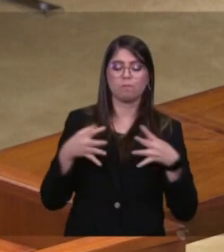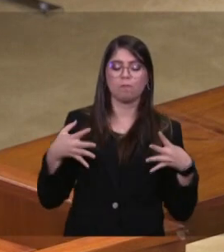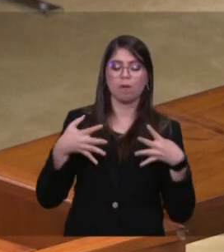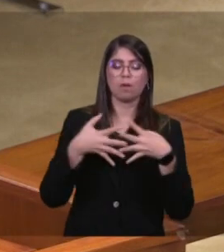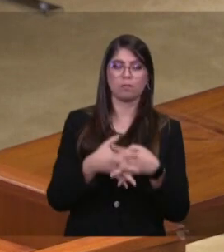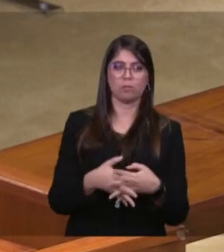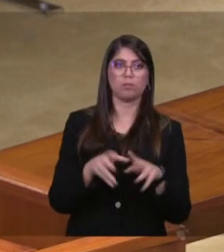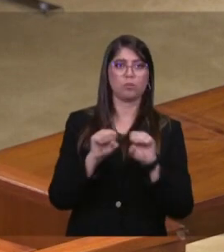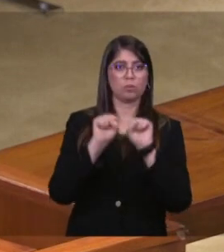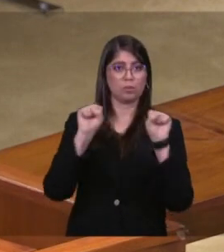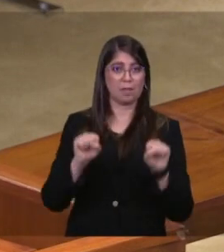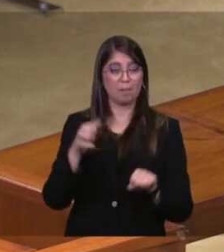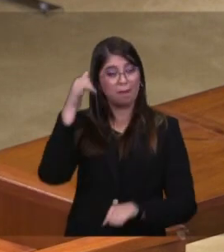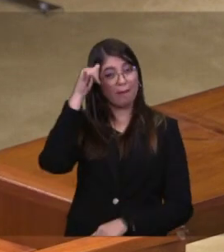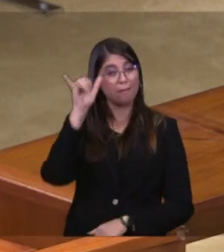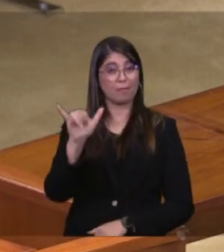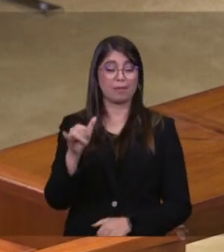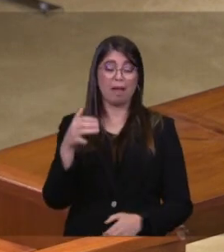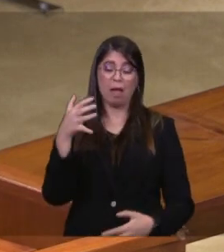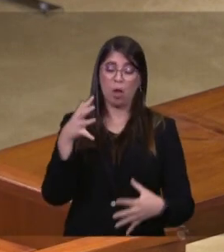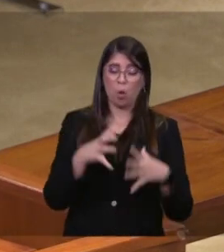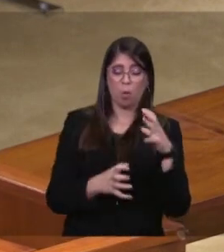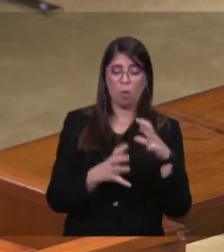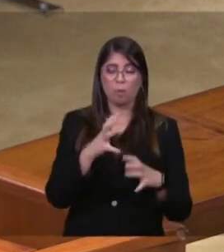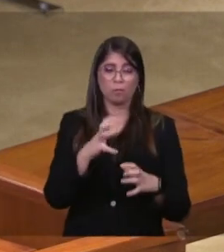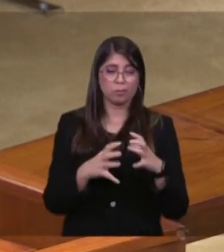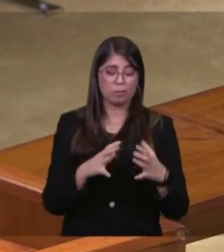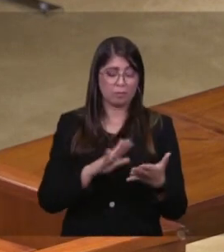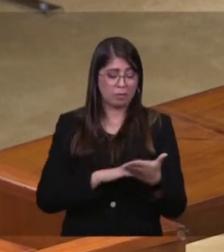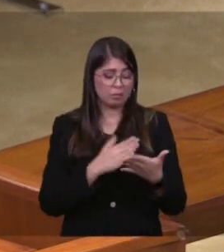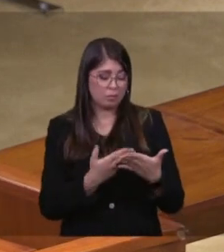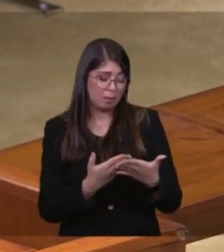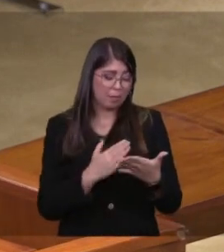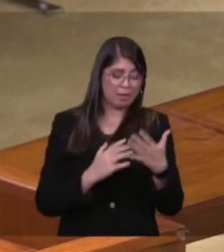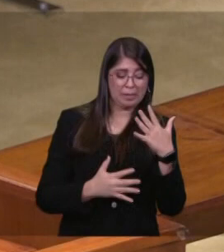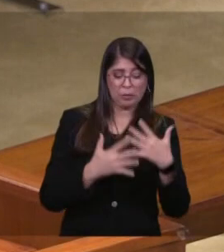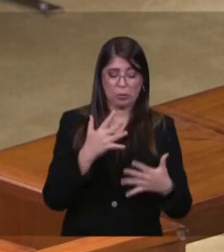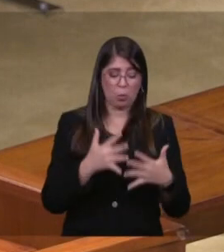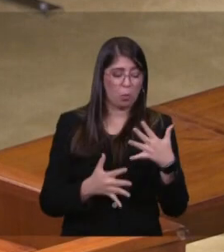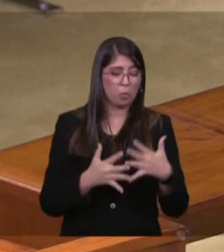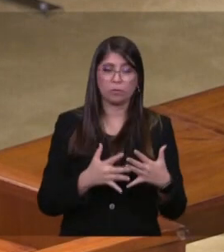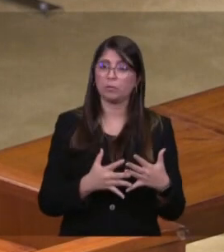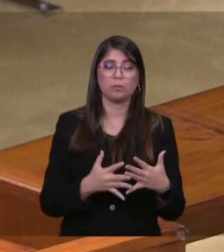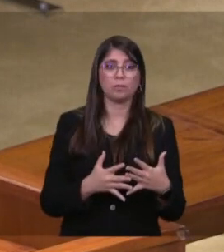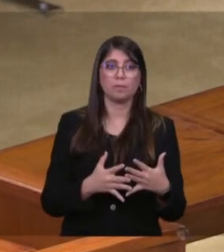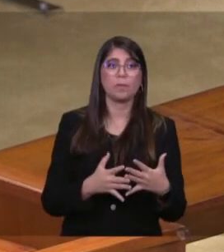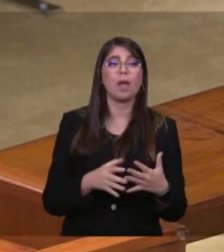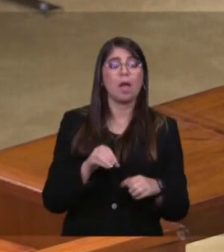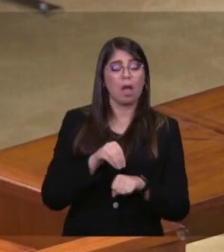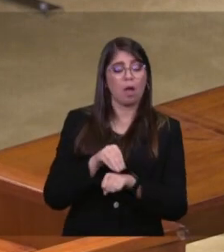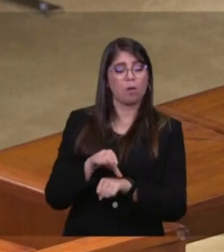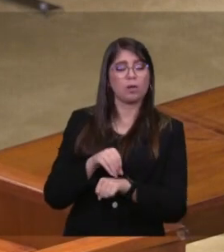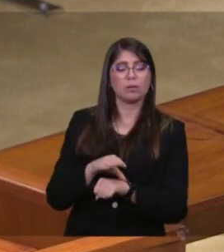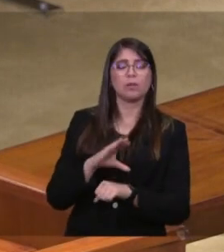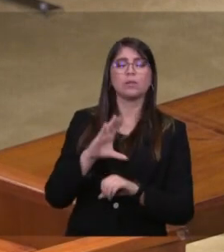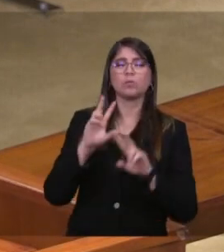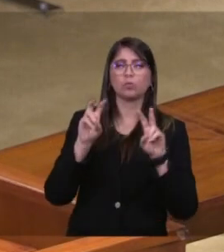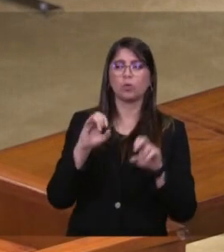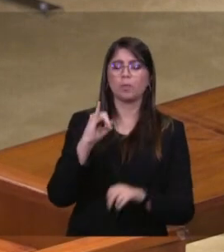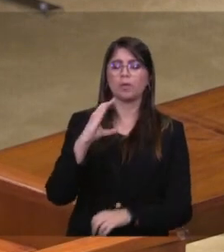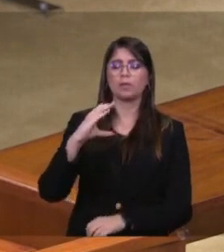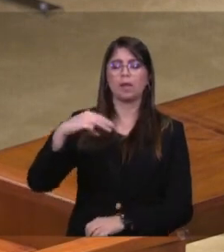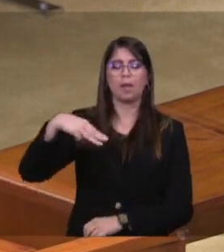ao sistema, evitando que conflitos sobre a interpretação dos signos que vão orientar a tributação pelo ICMS possam